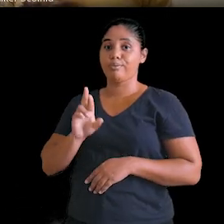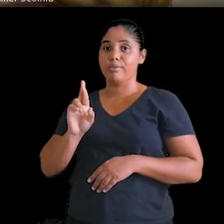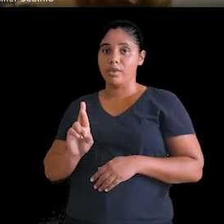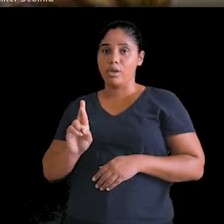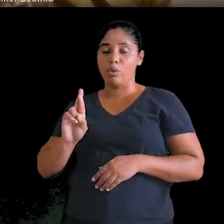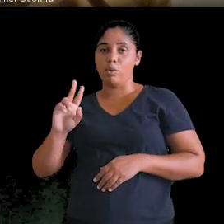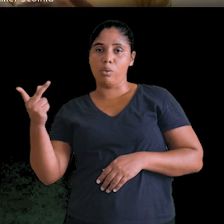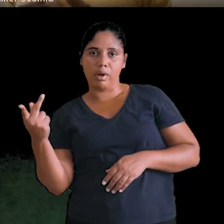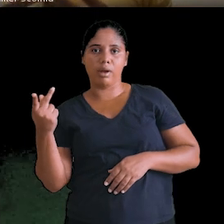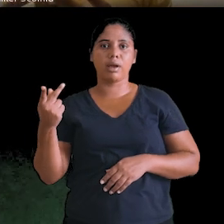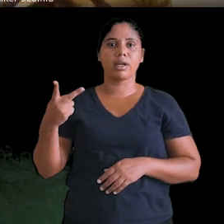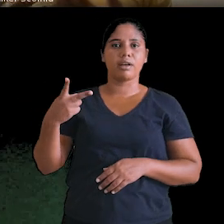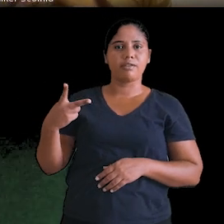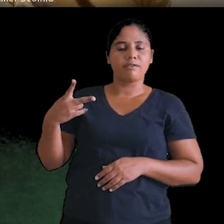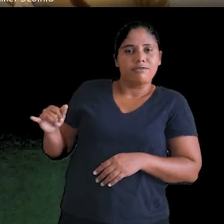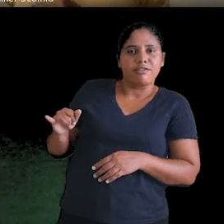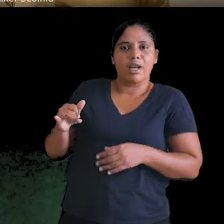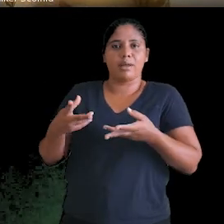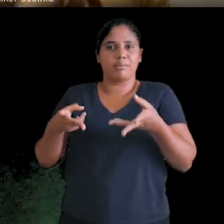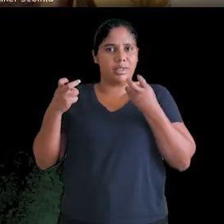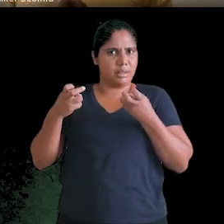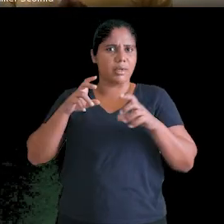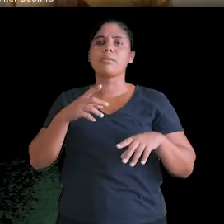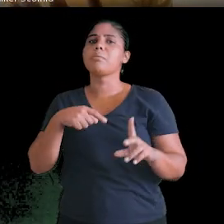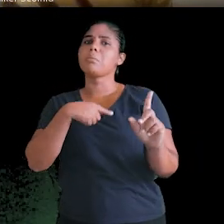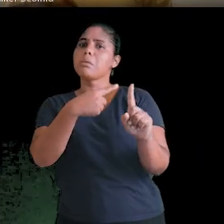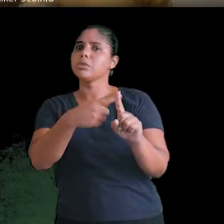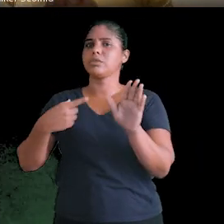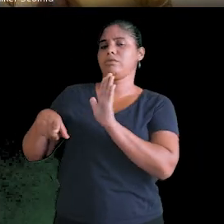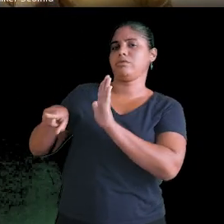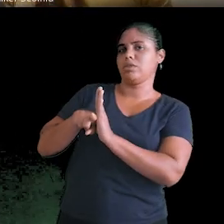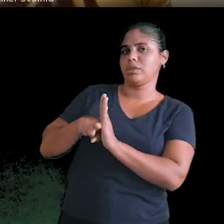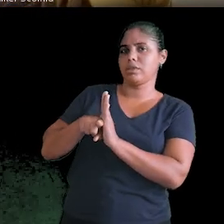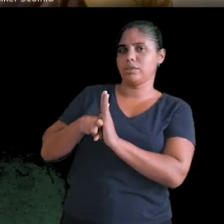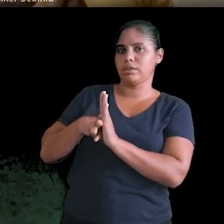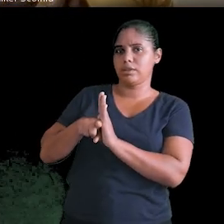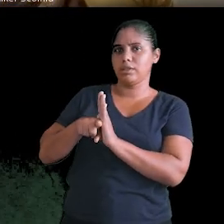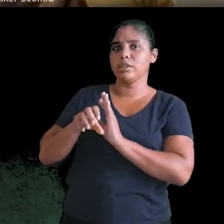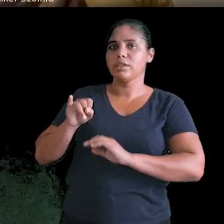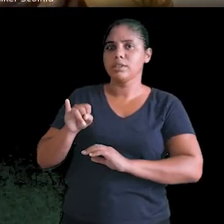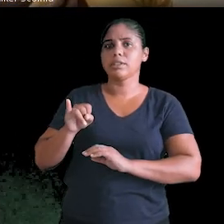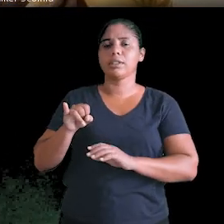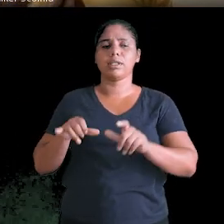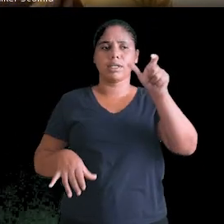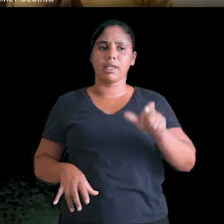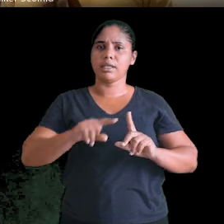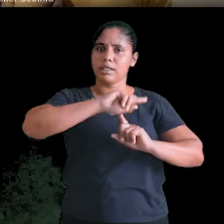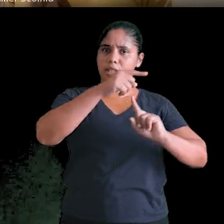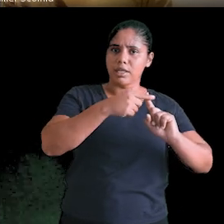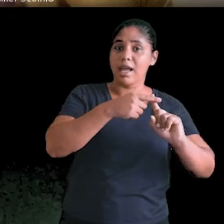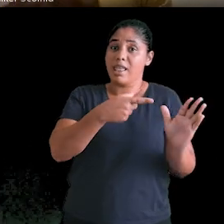esse exame vai verificar a gestação, se o fator RH positivo ou negativo, e se a pessoa que gesta for um fator